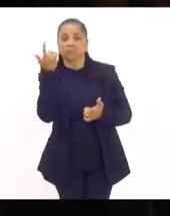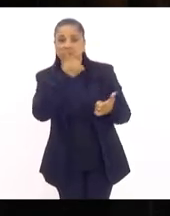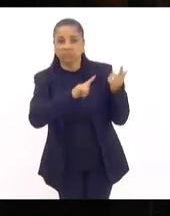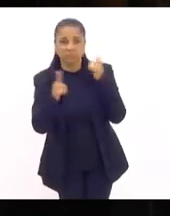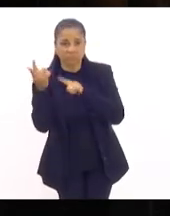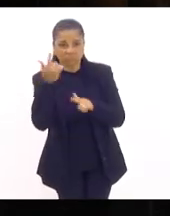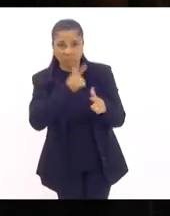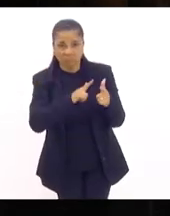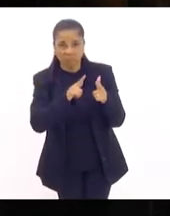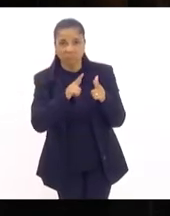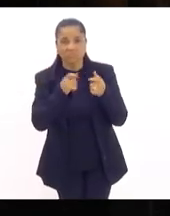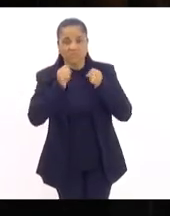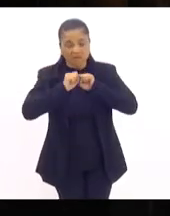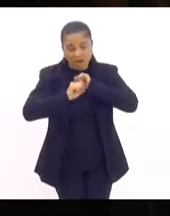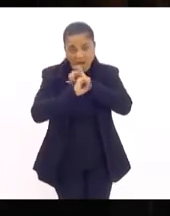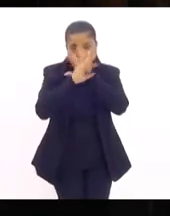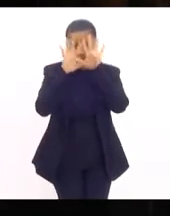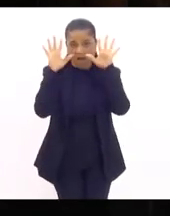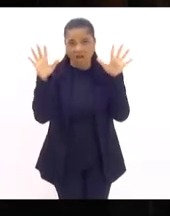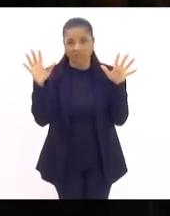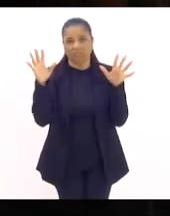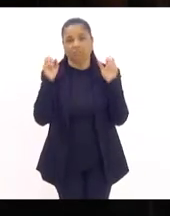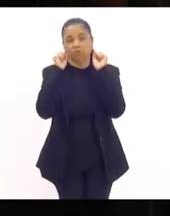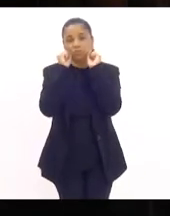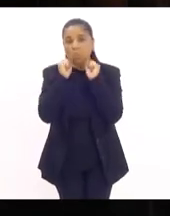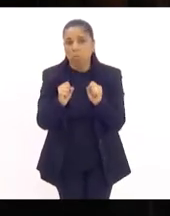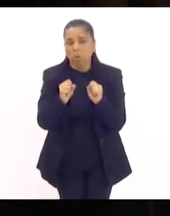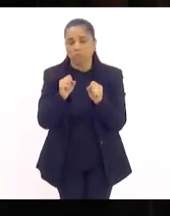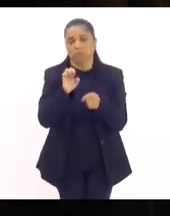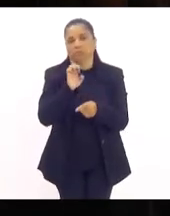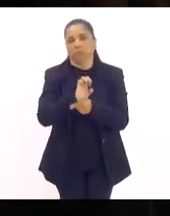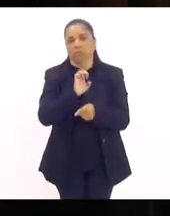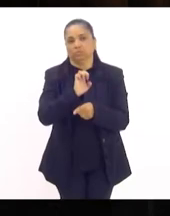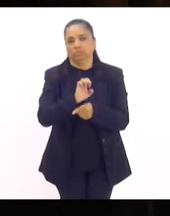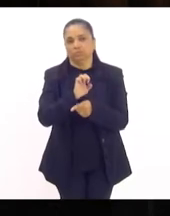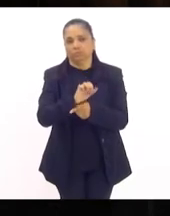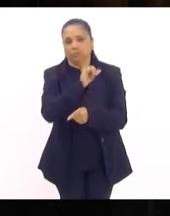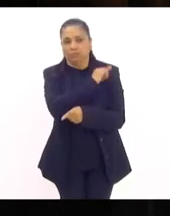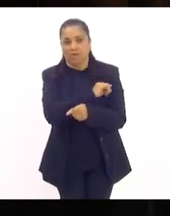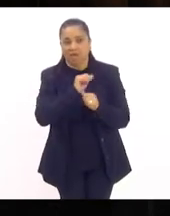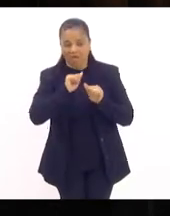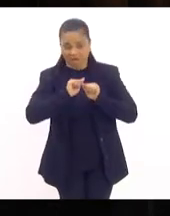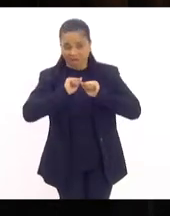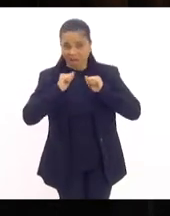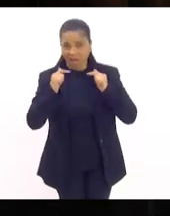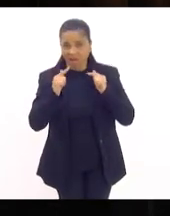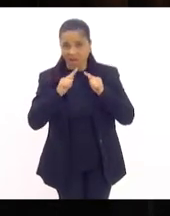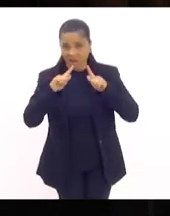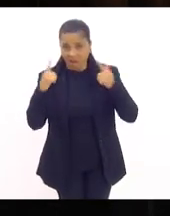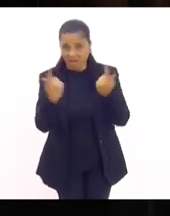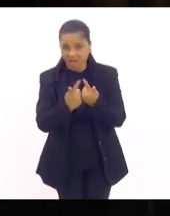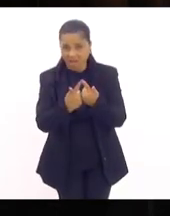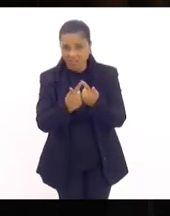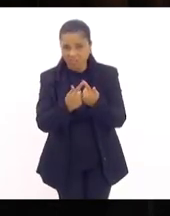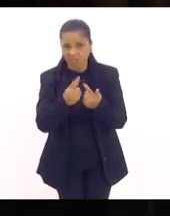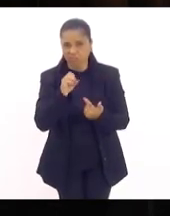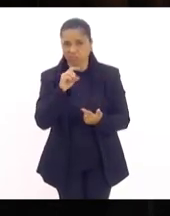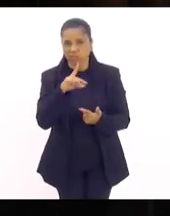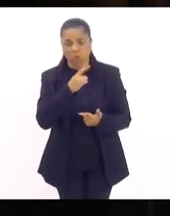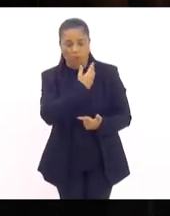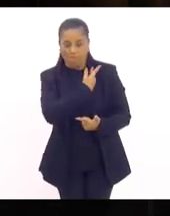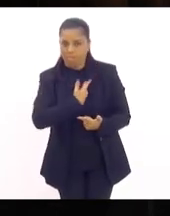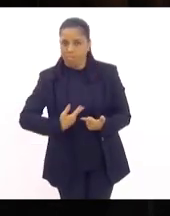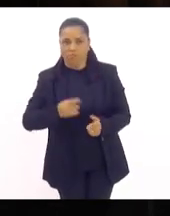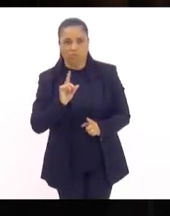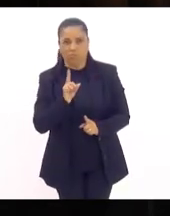a maior transparência sobre o poder do Estado. A Alerj não pode ser um braço do governo, a Alerj